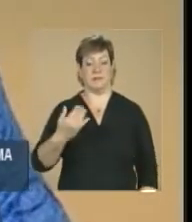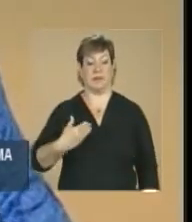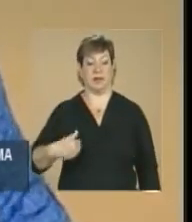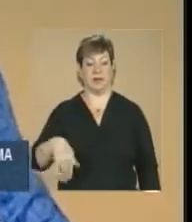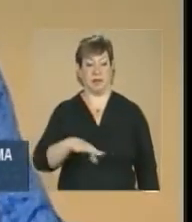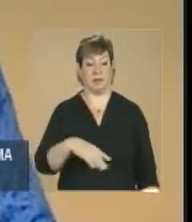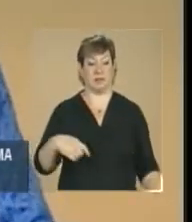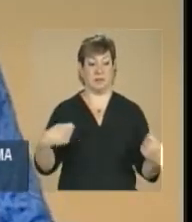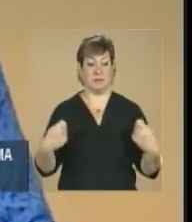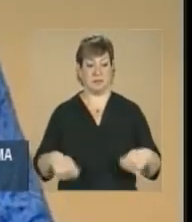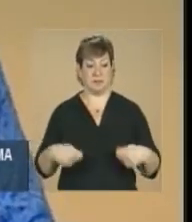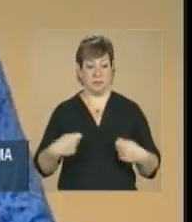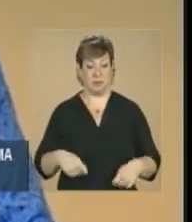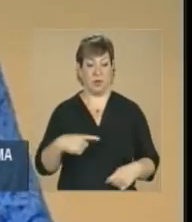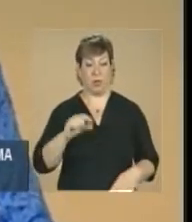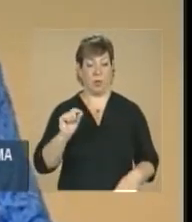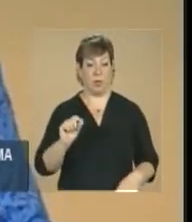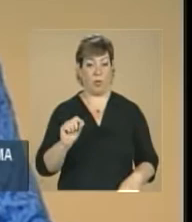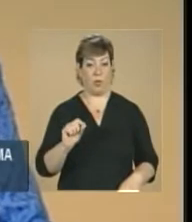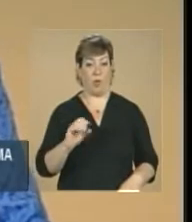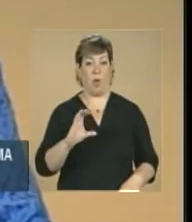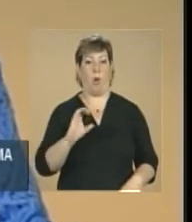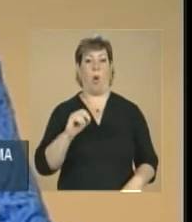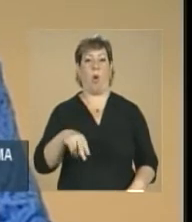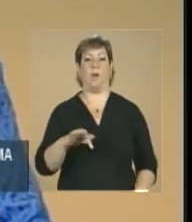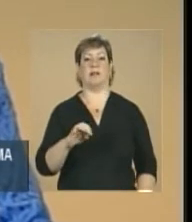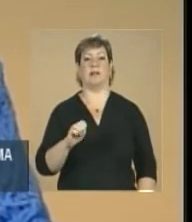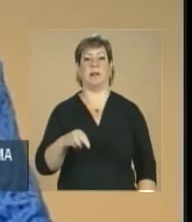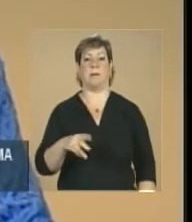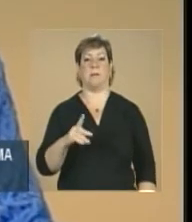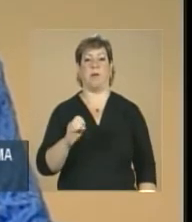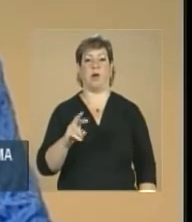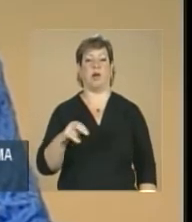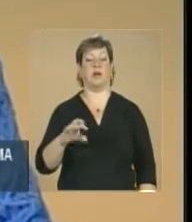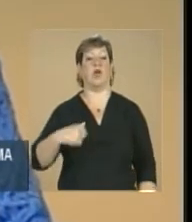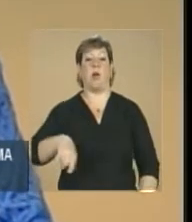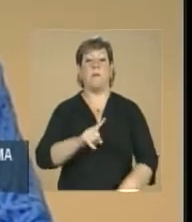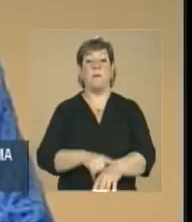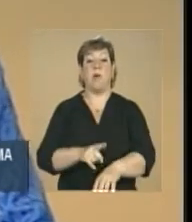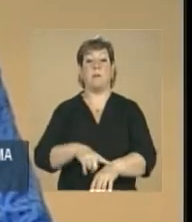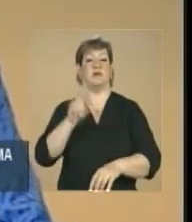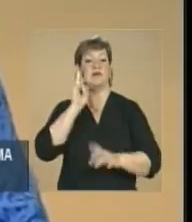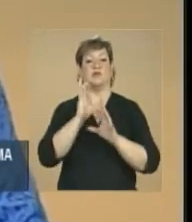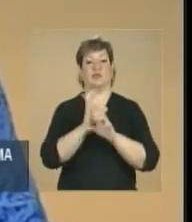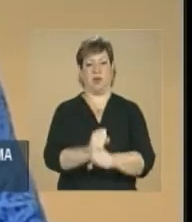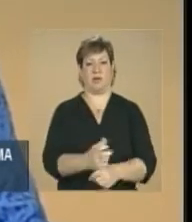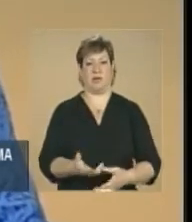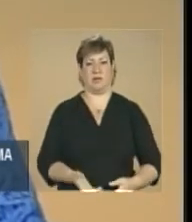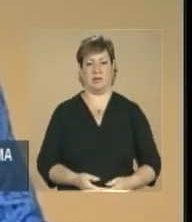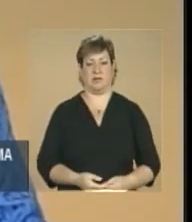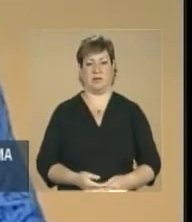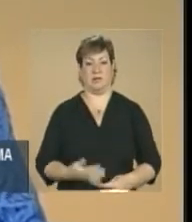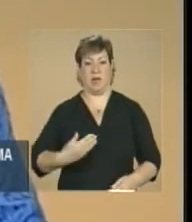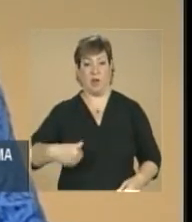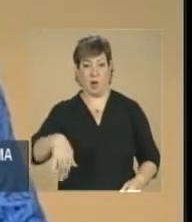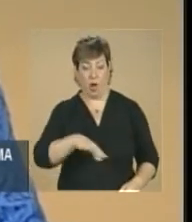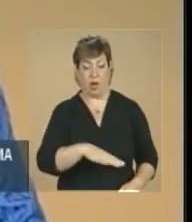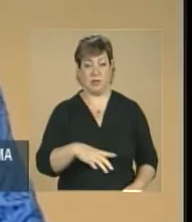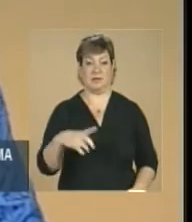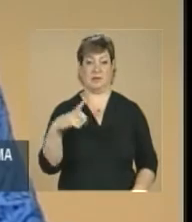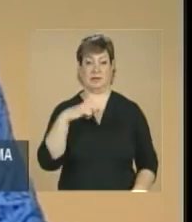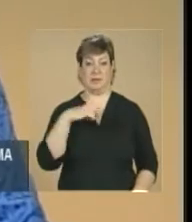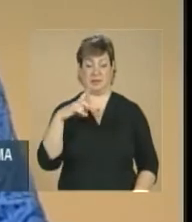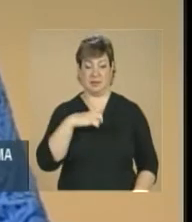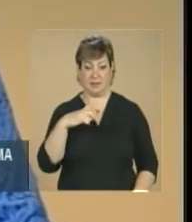ser contemporâneos do nosso momento histórico. Não tem como ser contemporâneo do movimento, desse